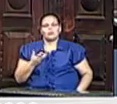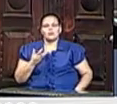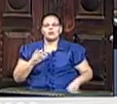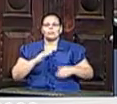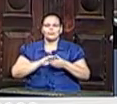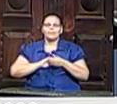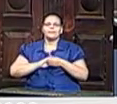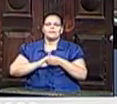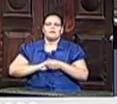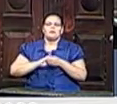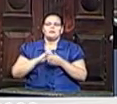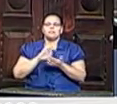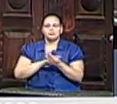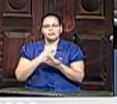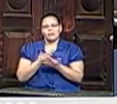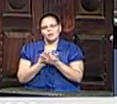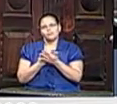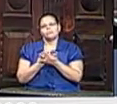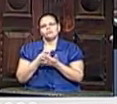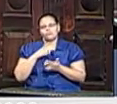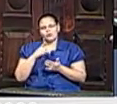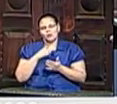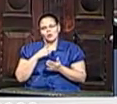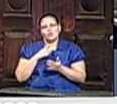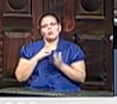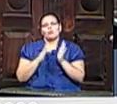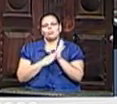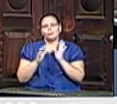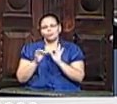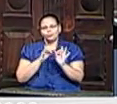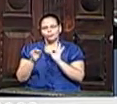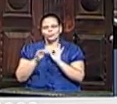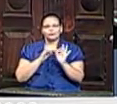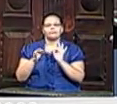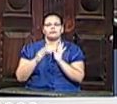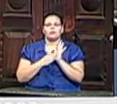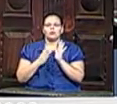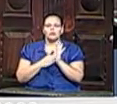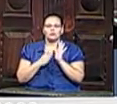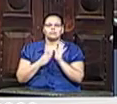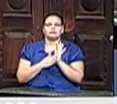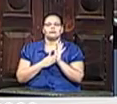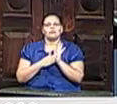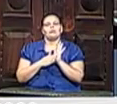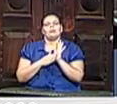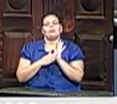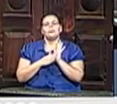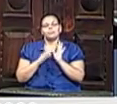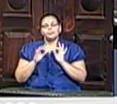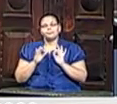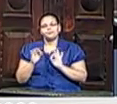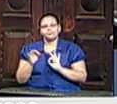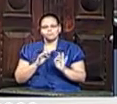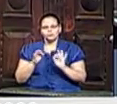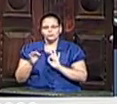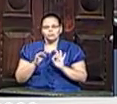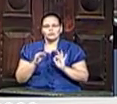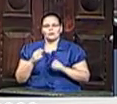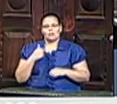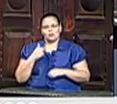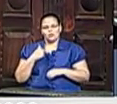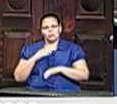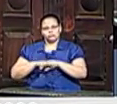as intérpretes e dizer que temos um projeto do qual eu tenho a honra de ser